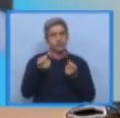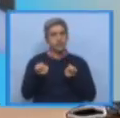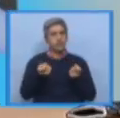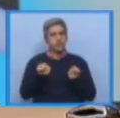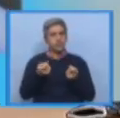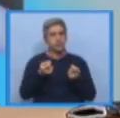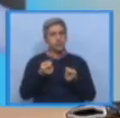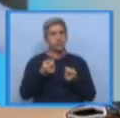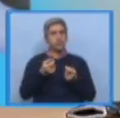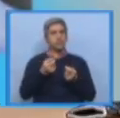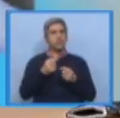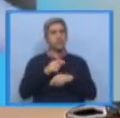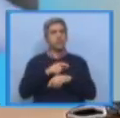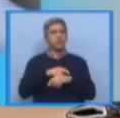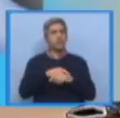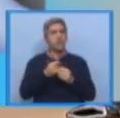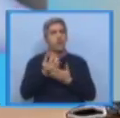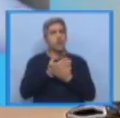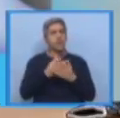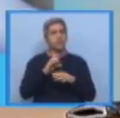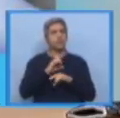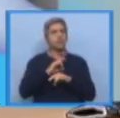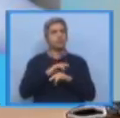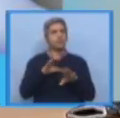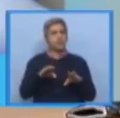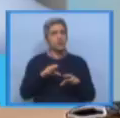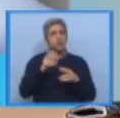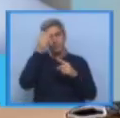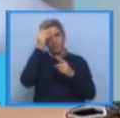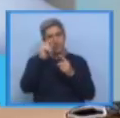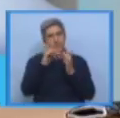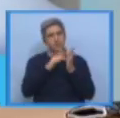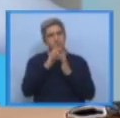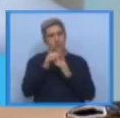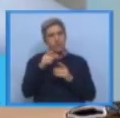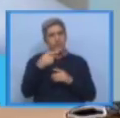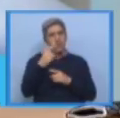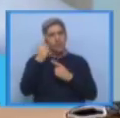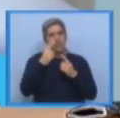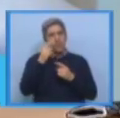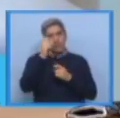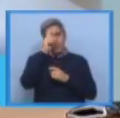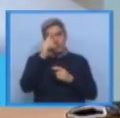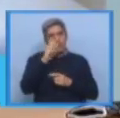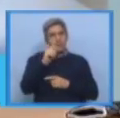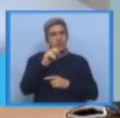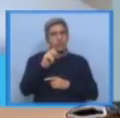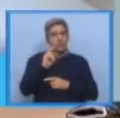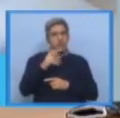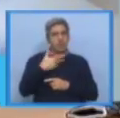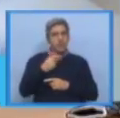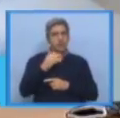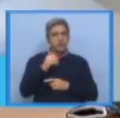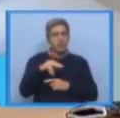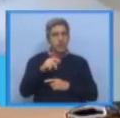gerir a rentabilidade económica dos hospitais numa perspectiva cristã. Vamos ter o professor César das Neves, vamos ter